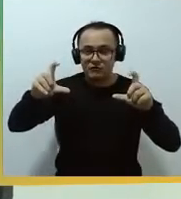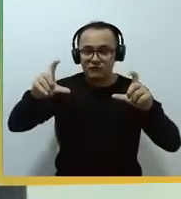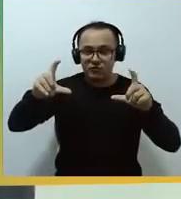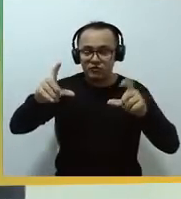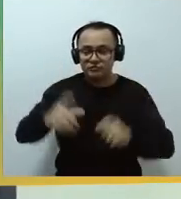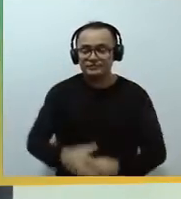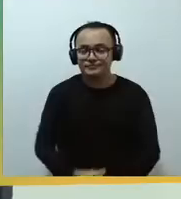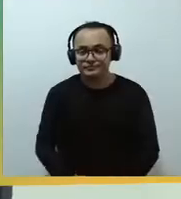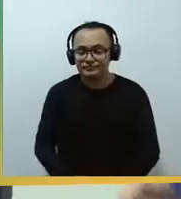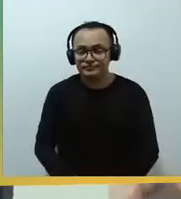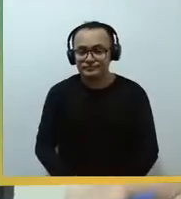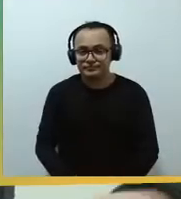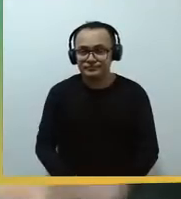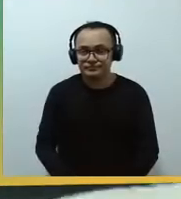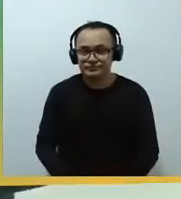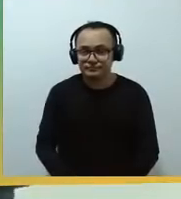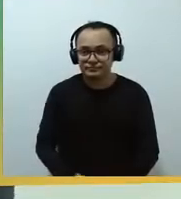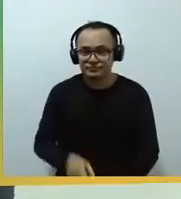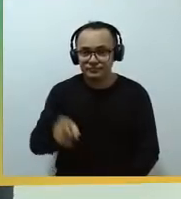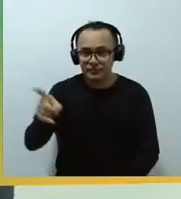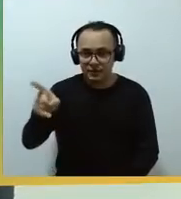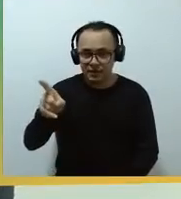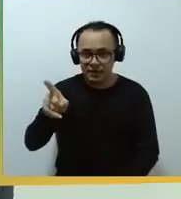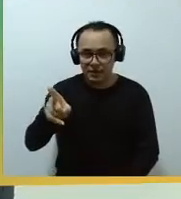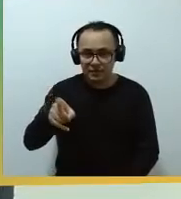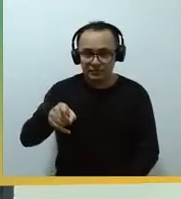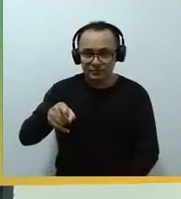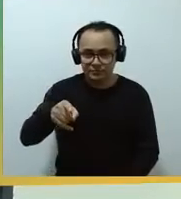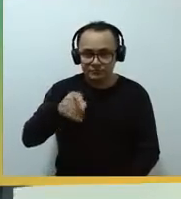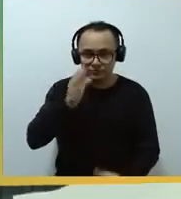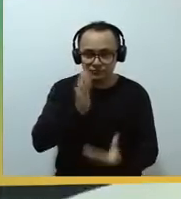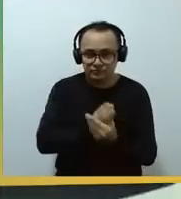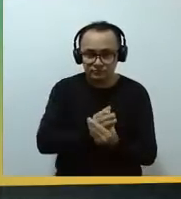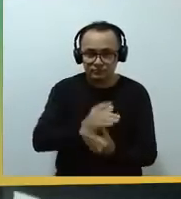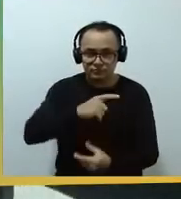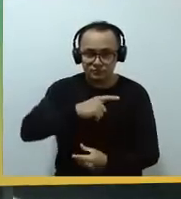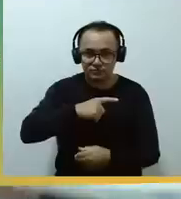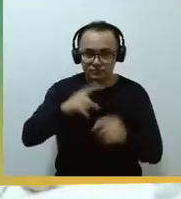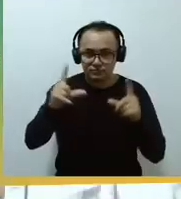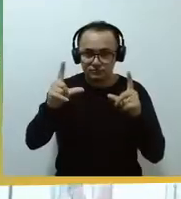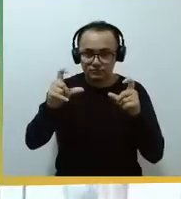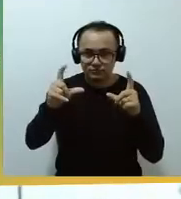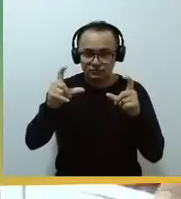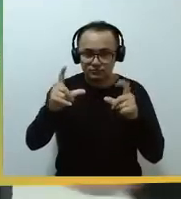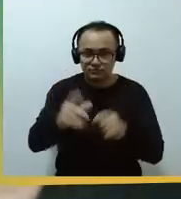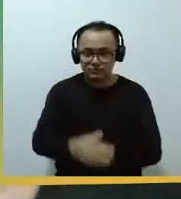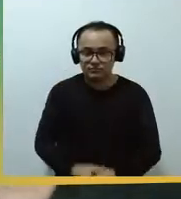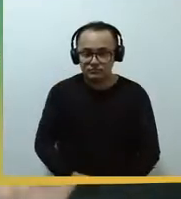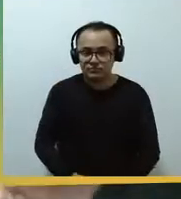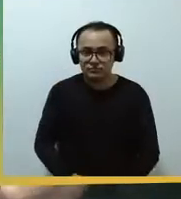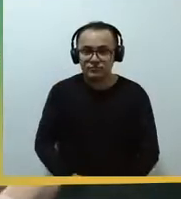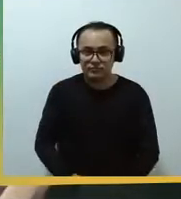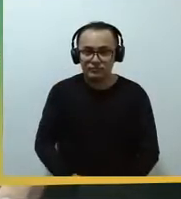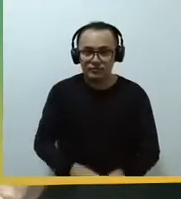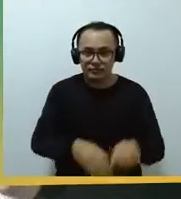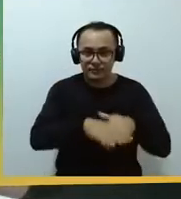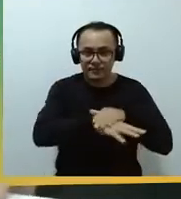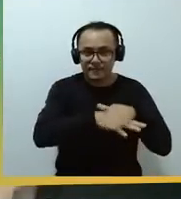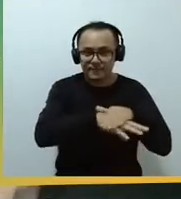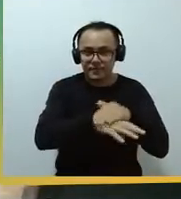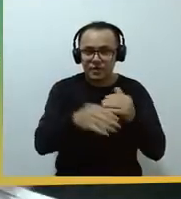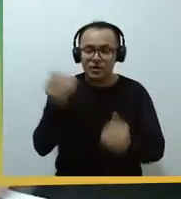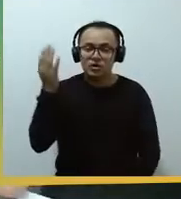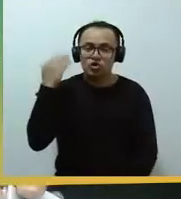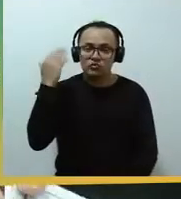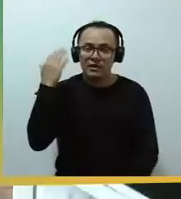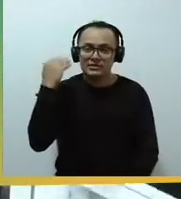eu não sei se está naquele pacote ali, está, né? Está aí, então está. Então, eles estão aqui. Como é que era, não é? Isso,